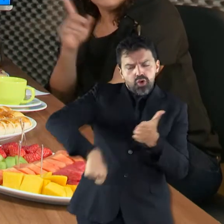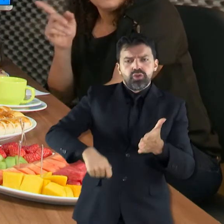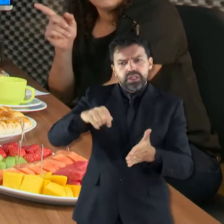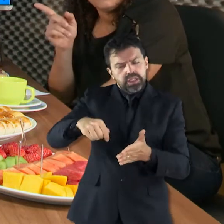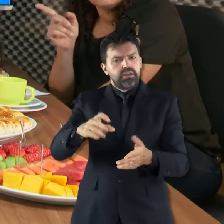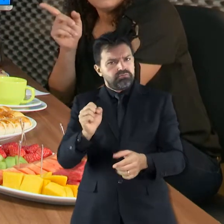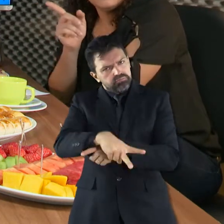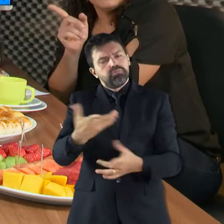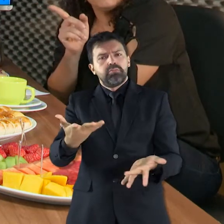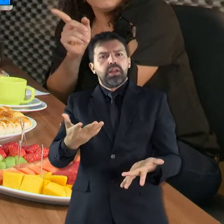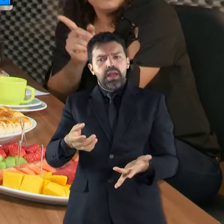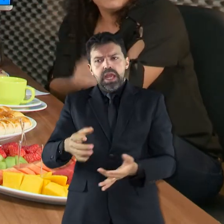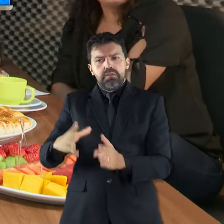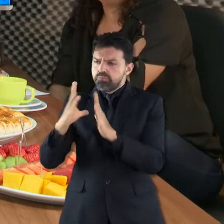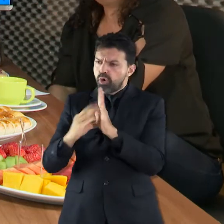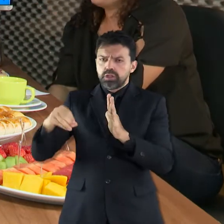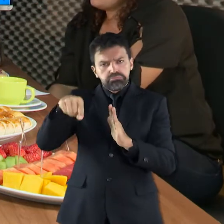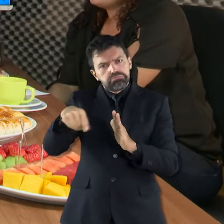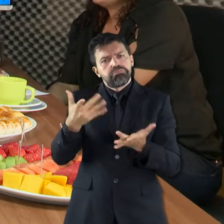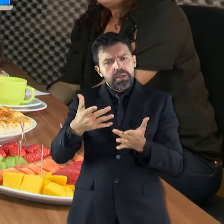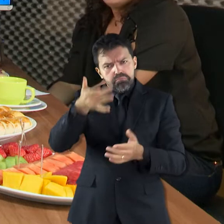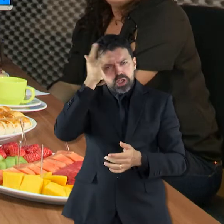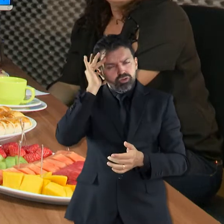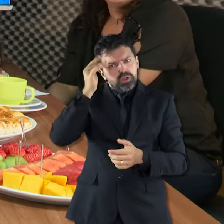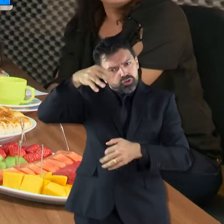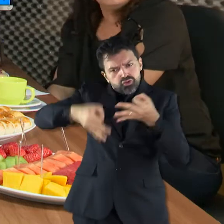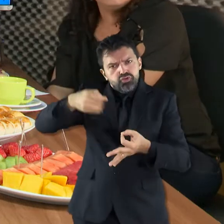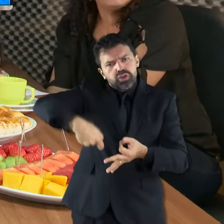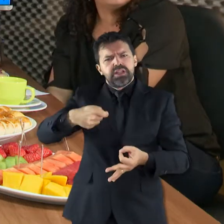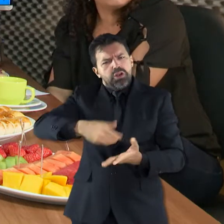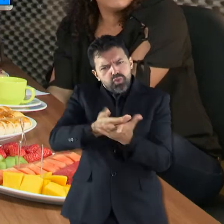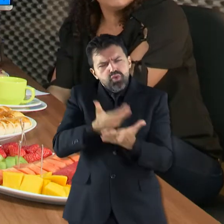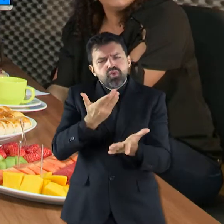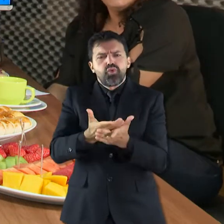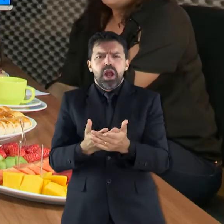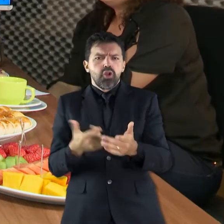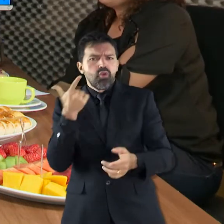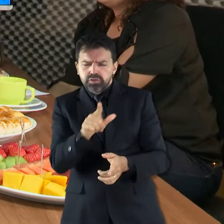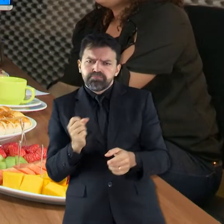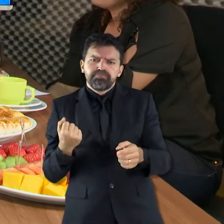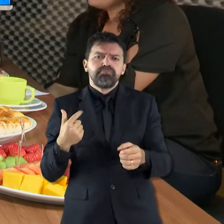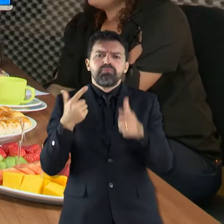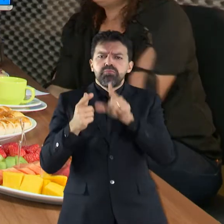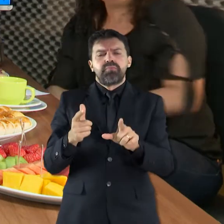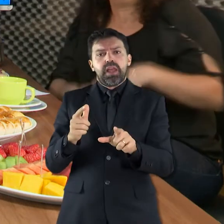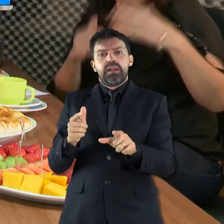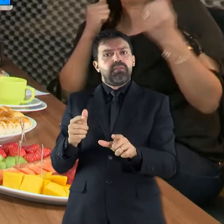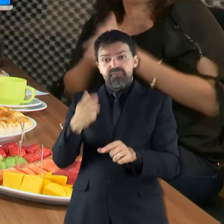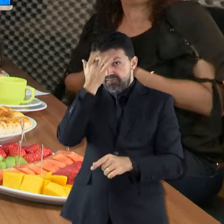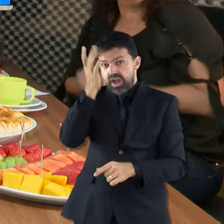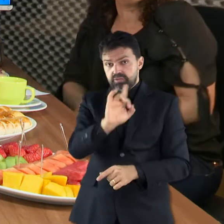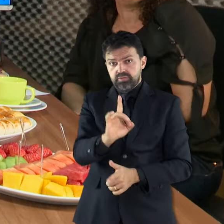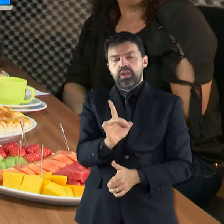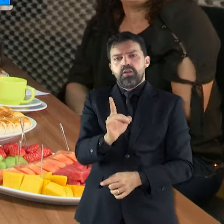já presta atenção aqui no exemplo aqui, viu? Pessoa estudiosa, né? Que venceu na vida, magistrado. A gente sabe que não é fácil, por isso que a gente